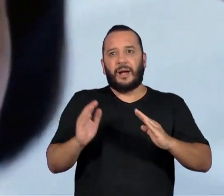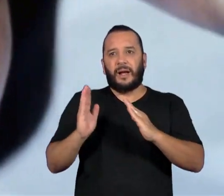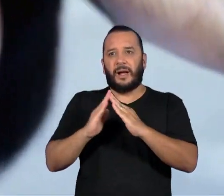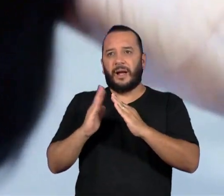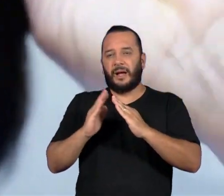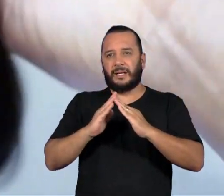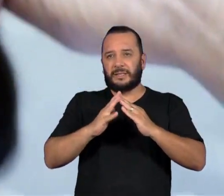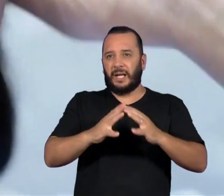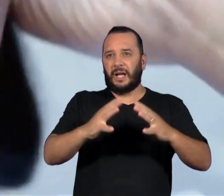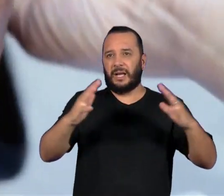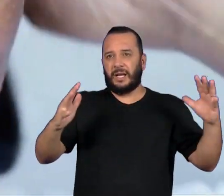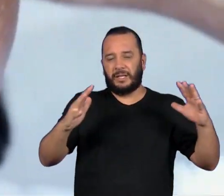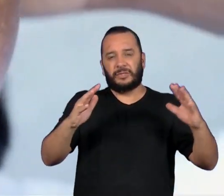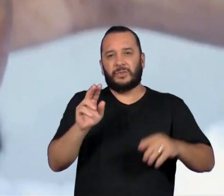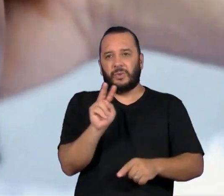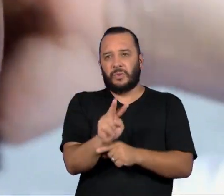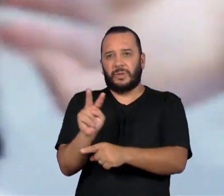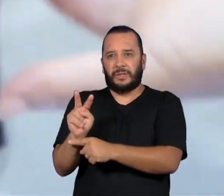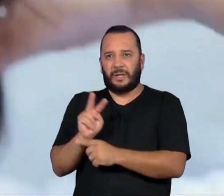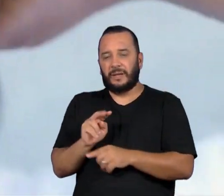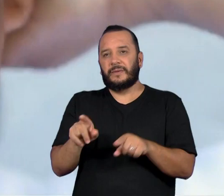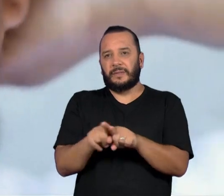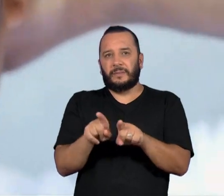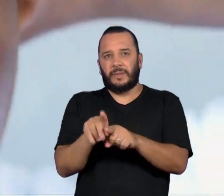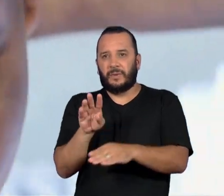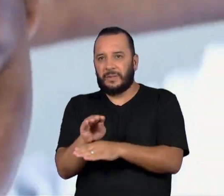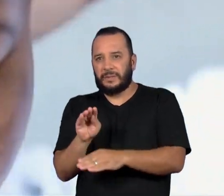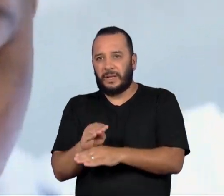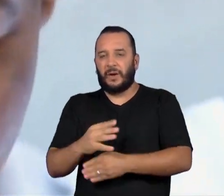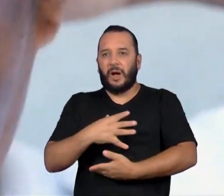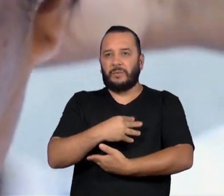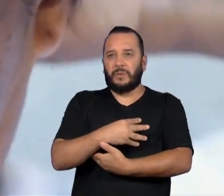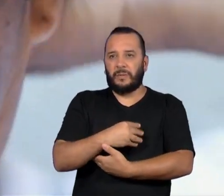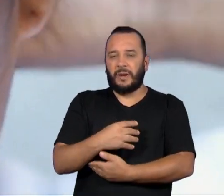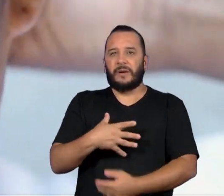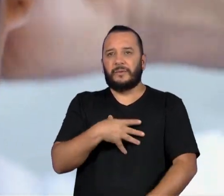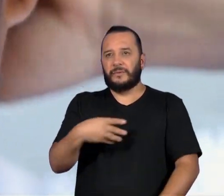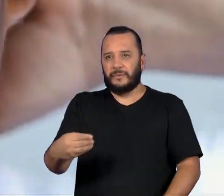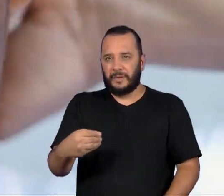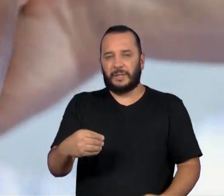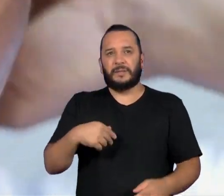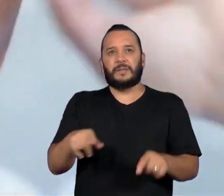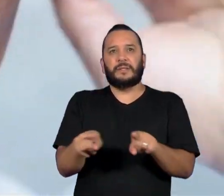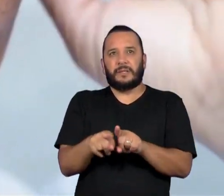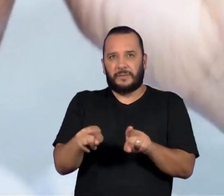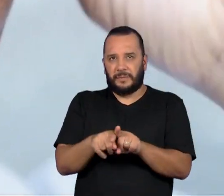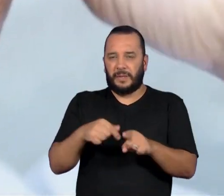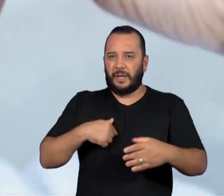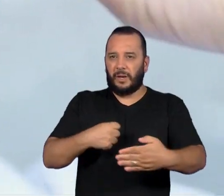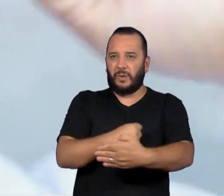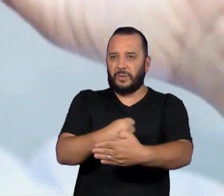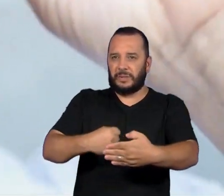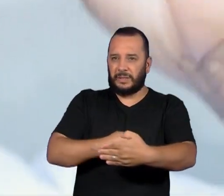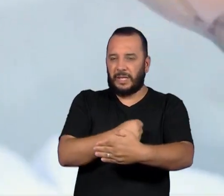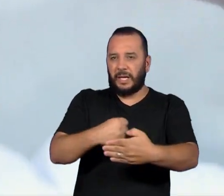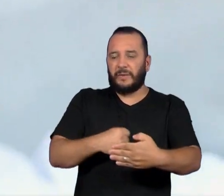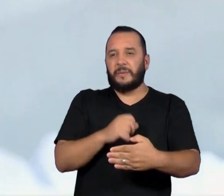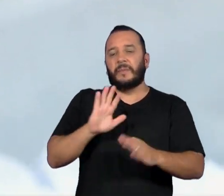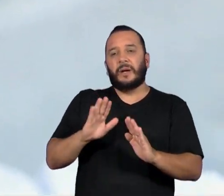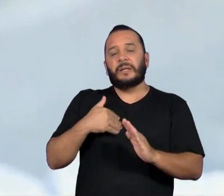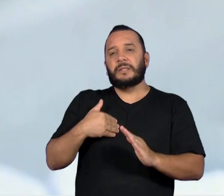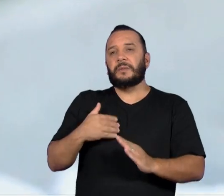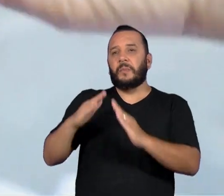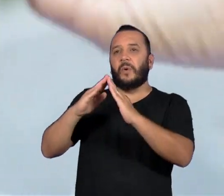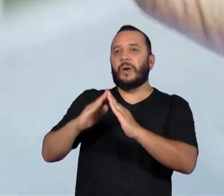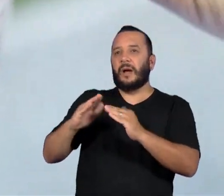grande, da criação e amamentação dos filhos da família. Cozinhavam para os seus donos, mas moravam na senzala com os outros